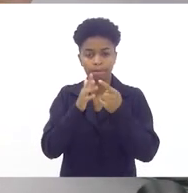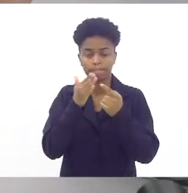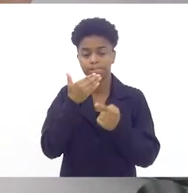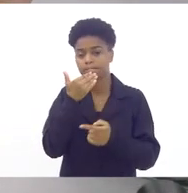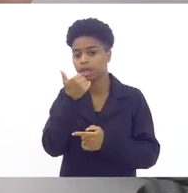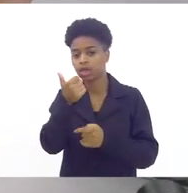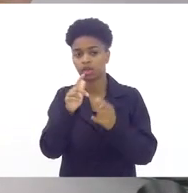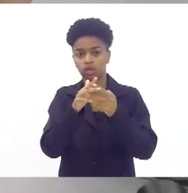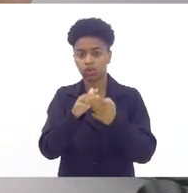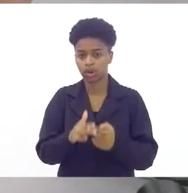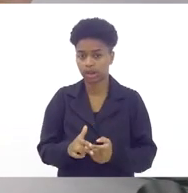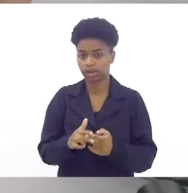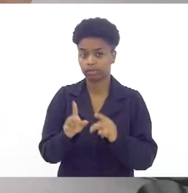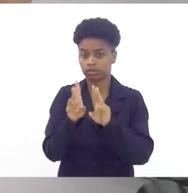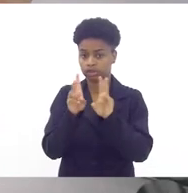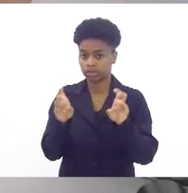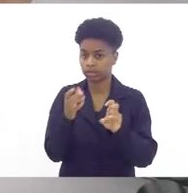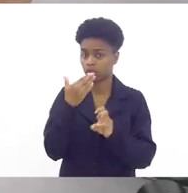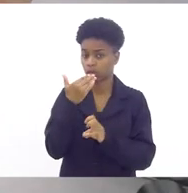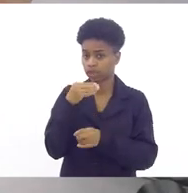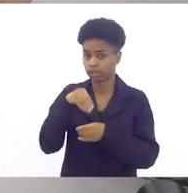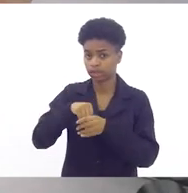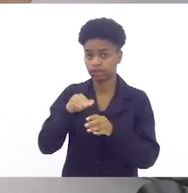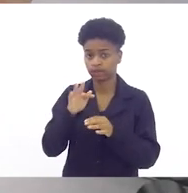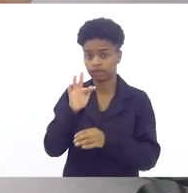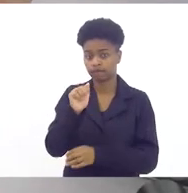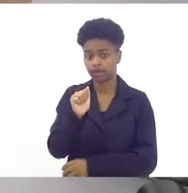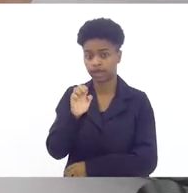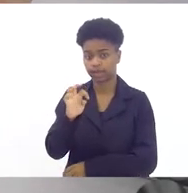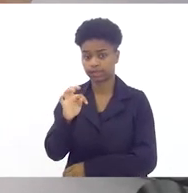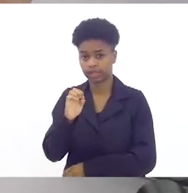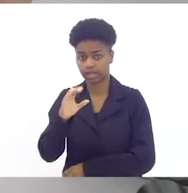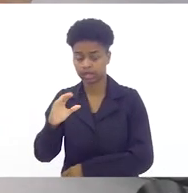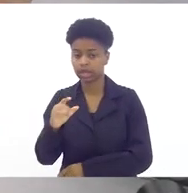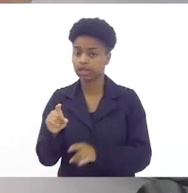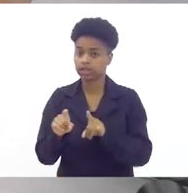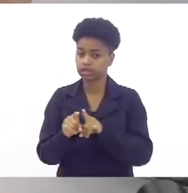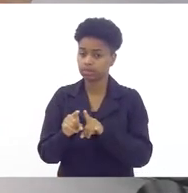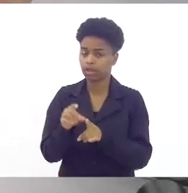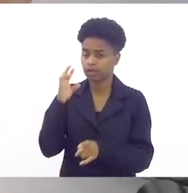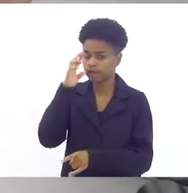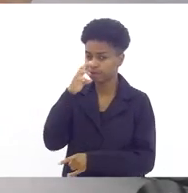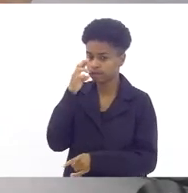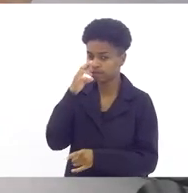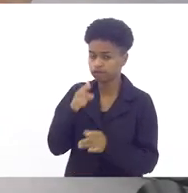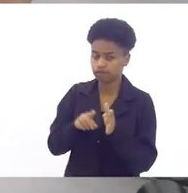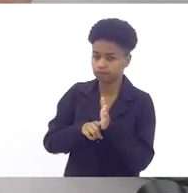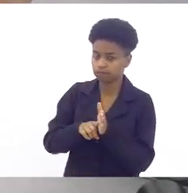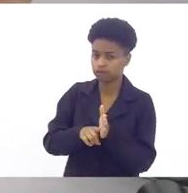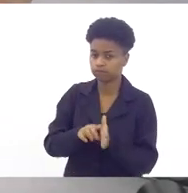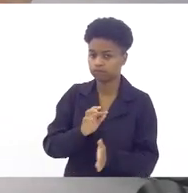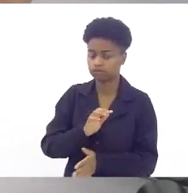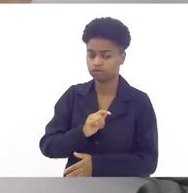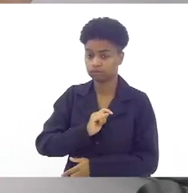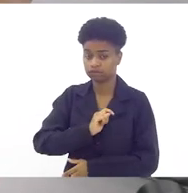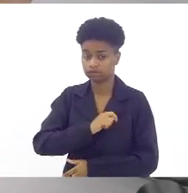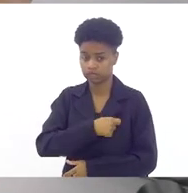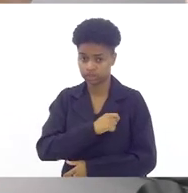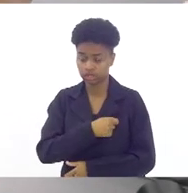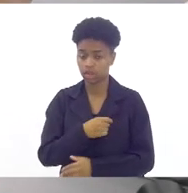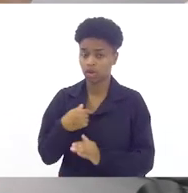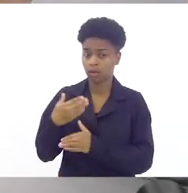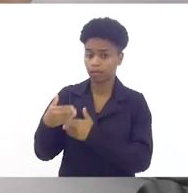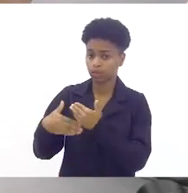da merenda da Faetec bem como fazer a fiscalização desse processo